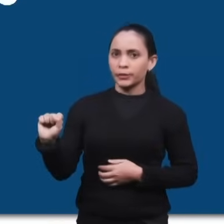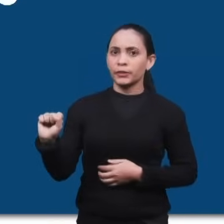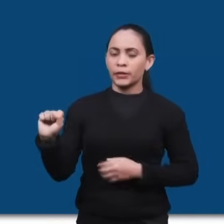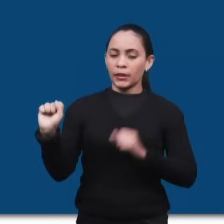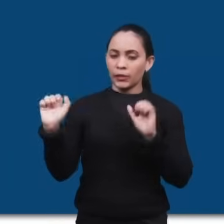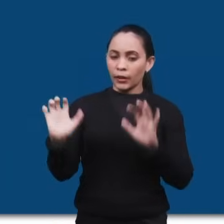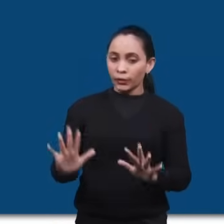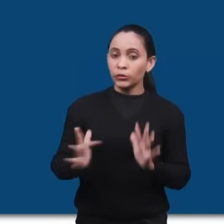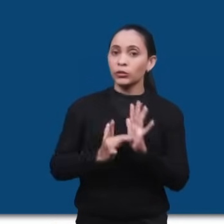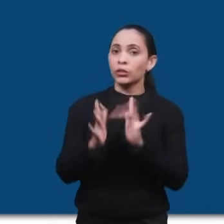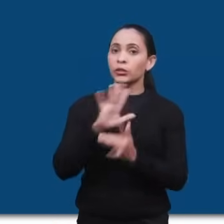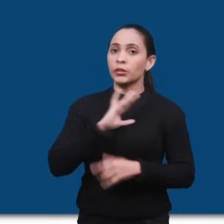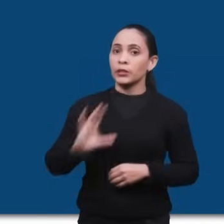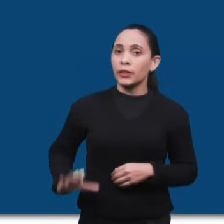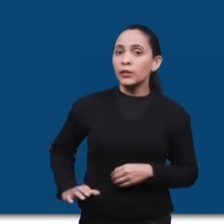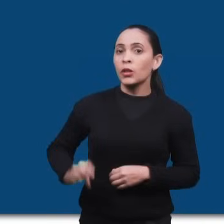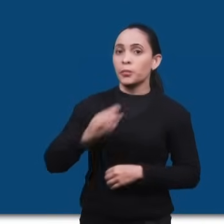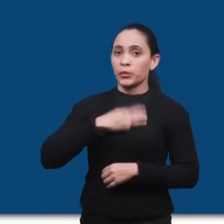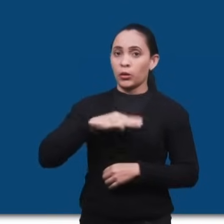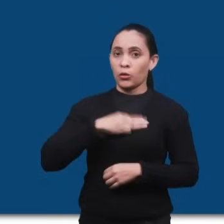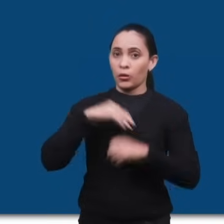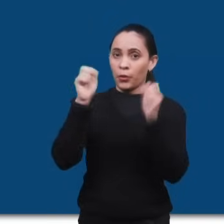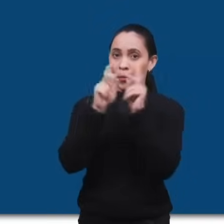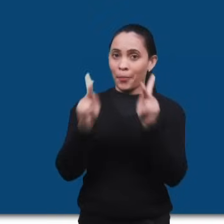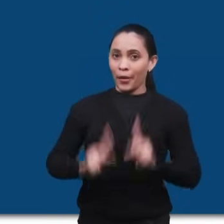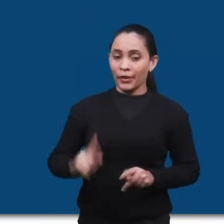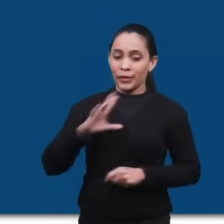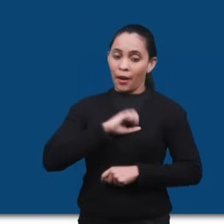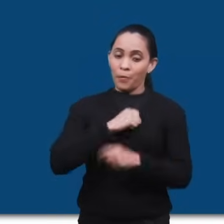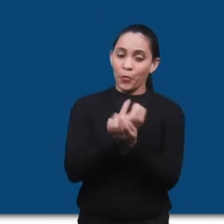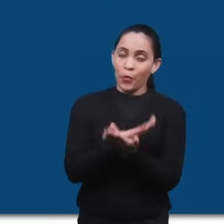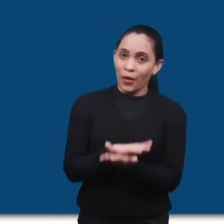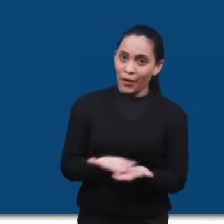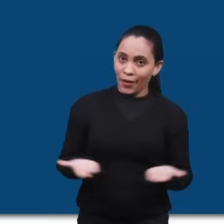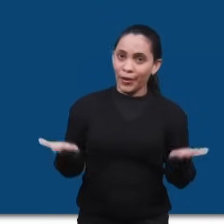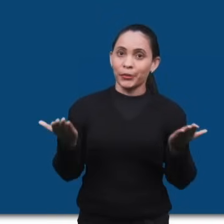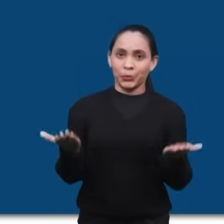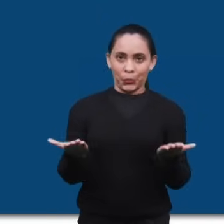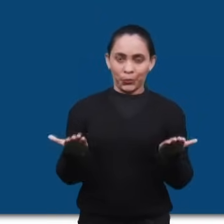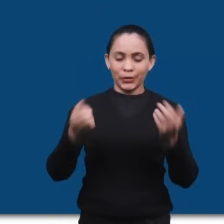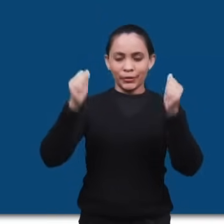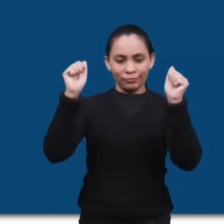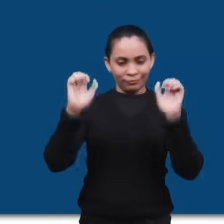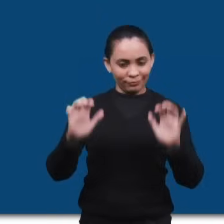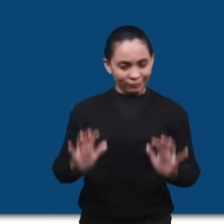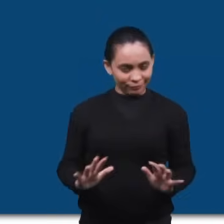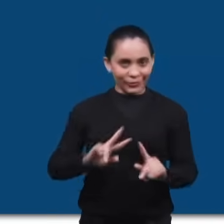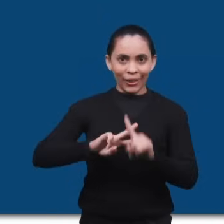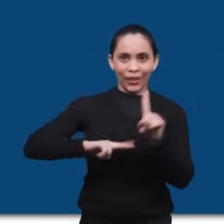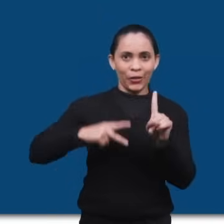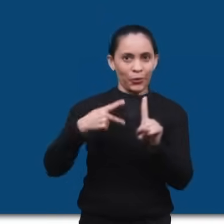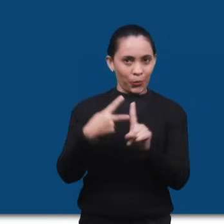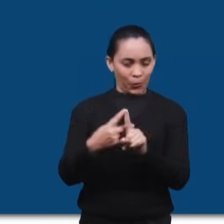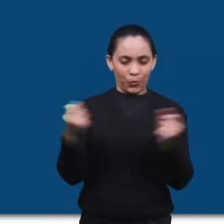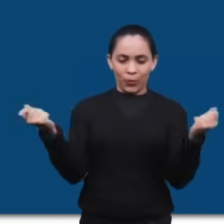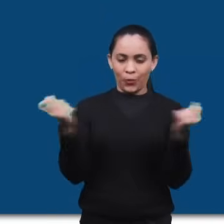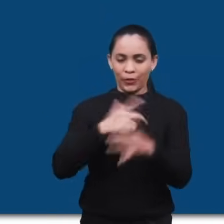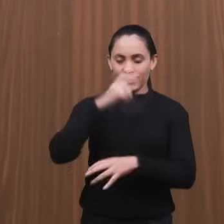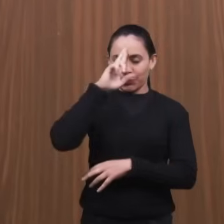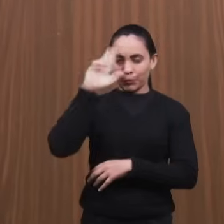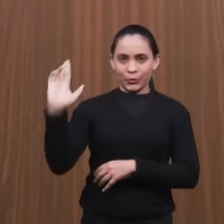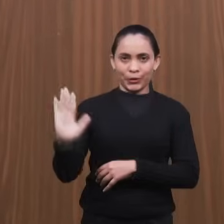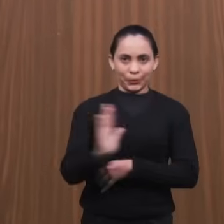Cristo. Misericórdia, paz e amor vos sejam multiplicados. Louvado seja o nome do